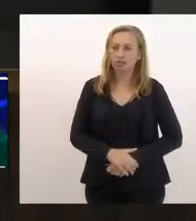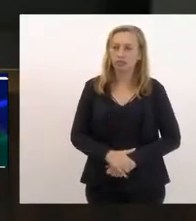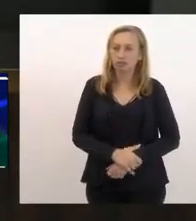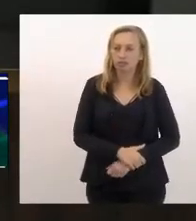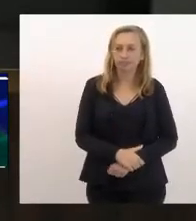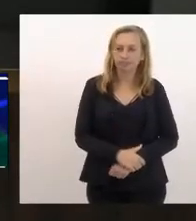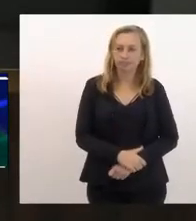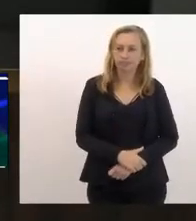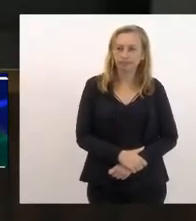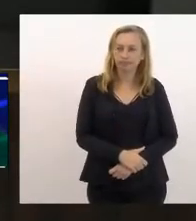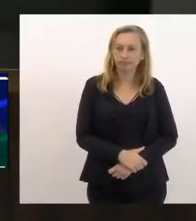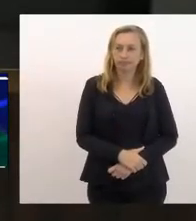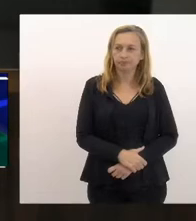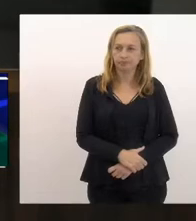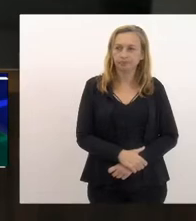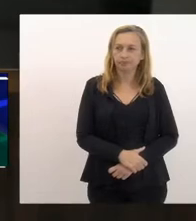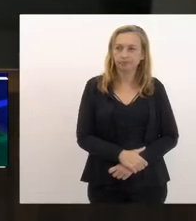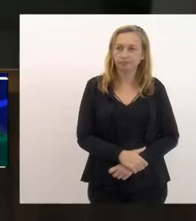Macedo.